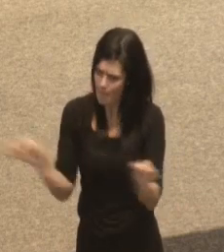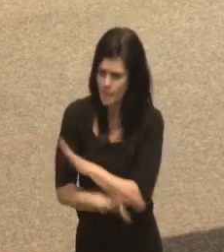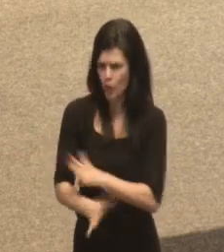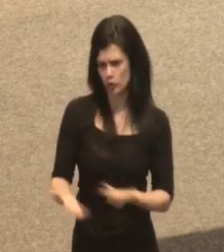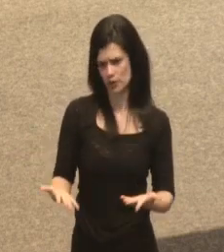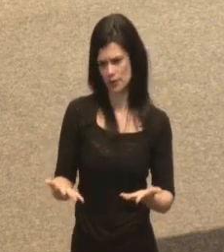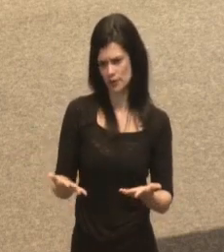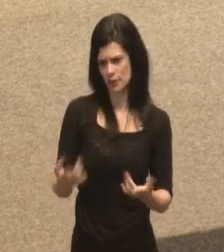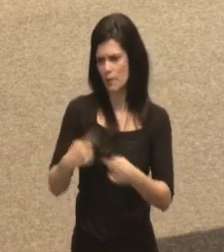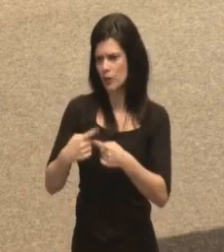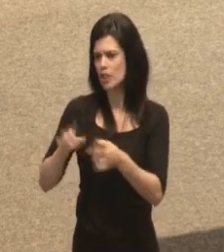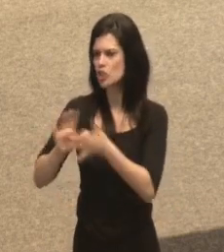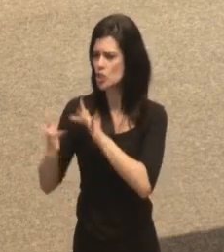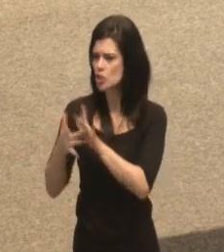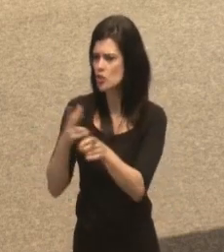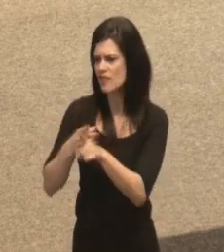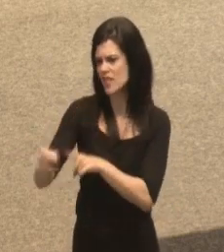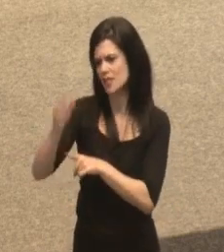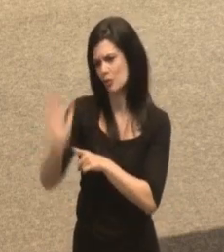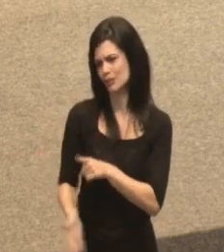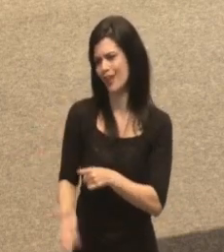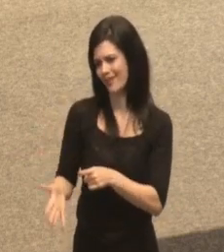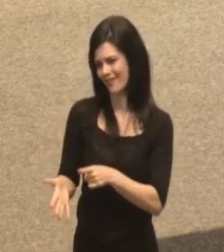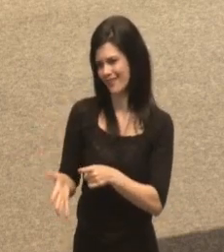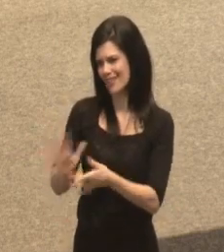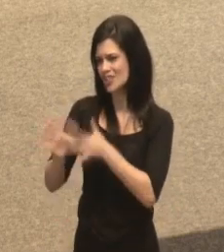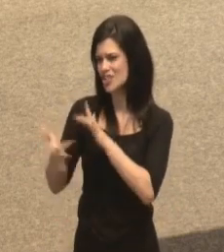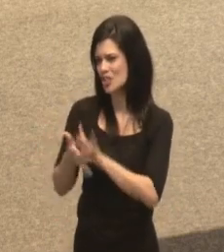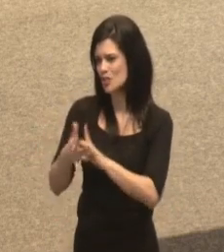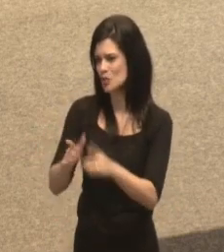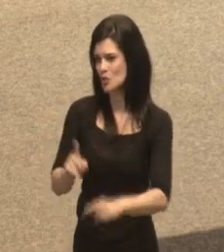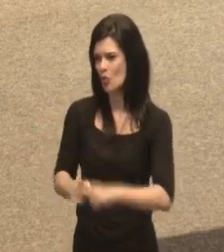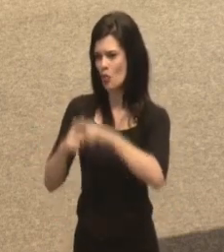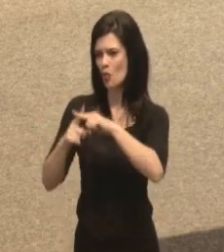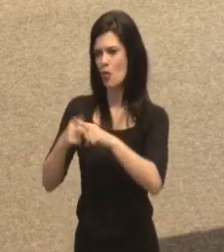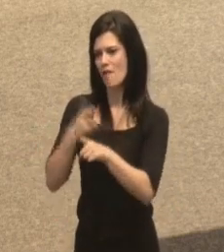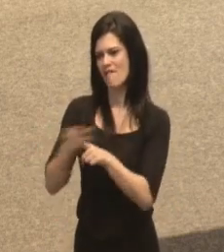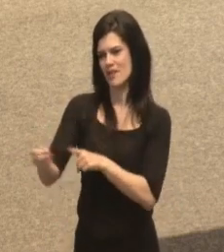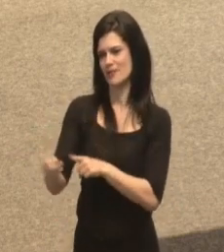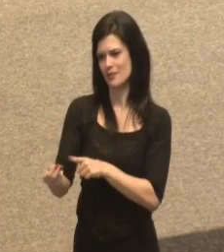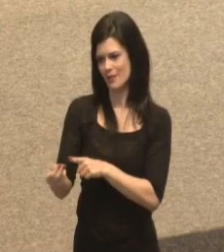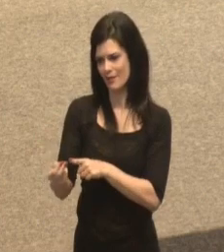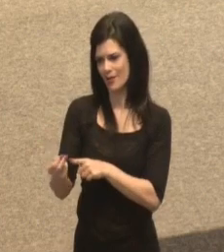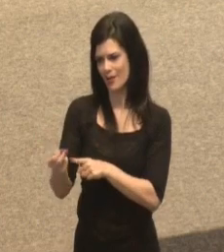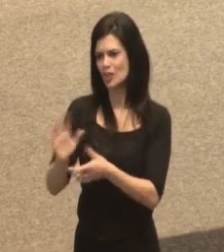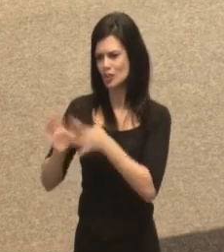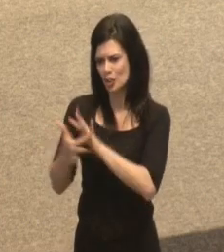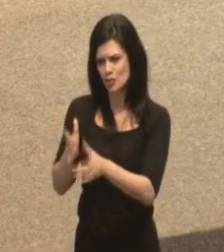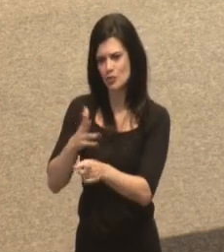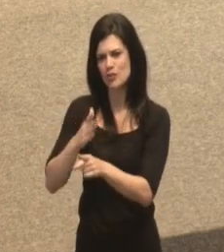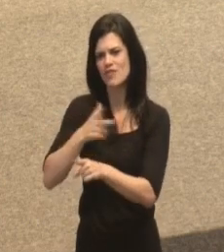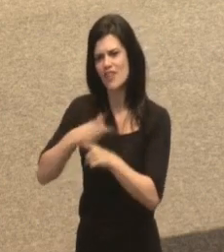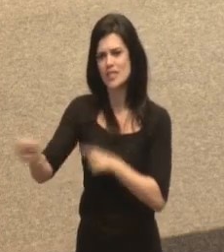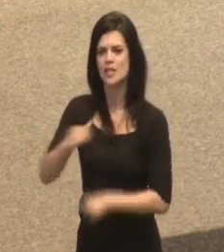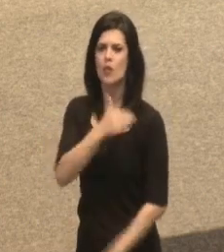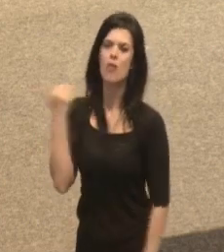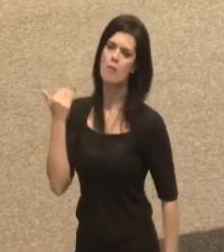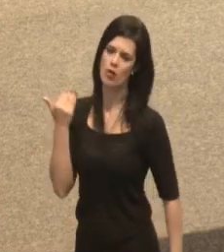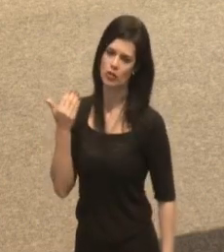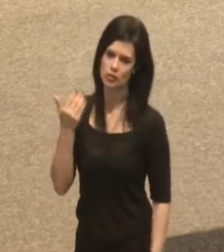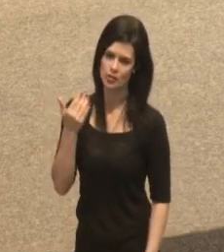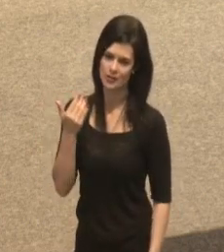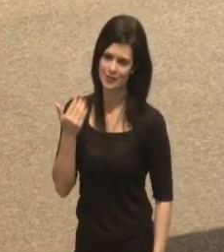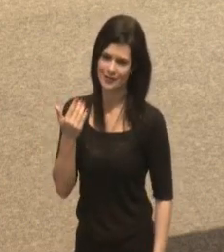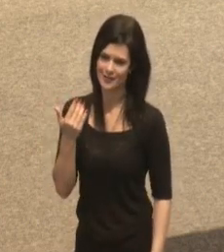Jesus, pois ele venceu, na cruz do Calvário ele venceu o pecado, venceu a morte, venceu as trevas e nos fez mais do